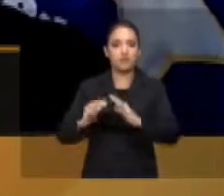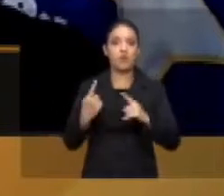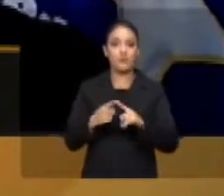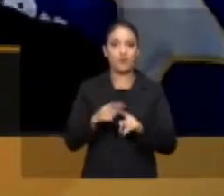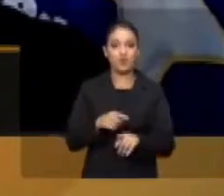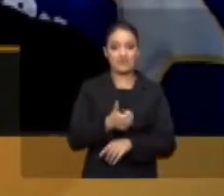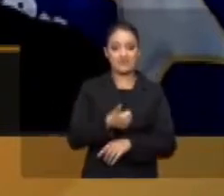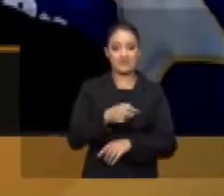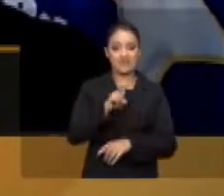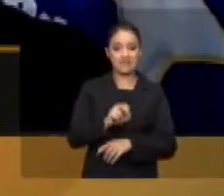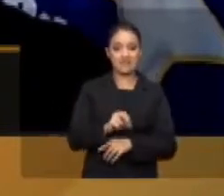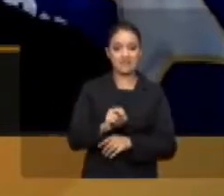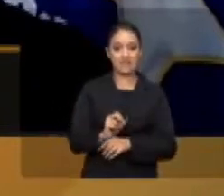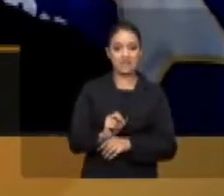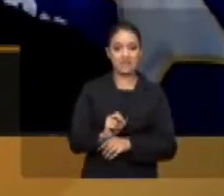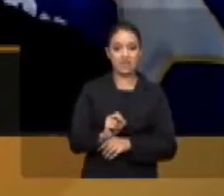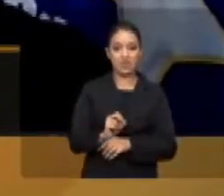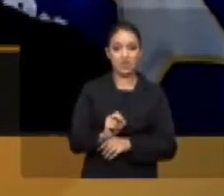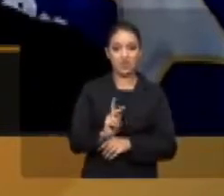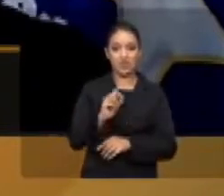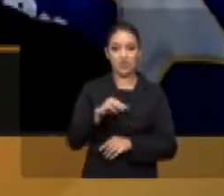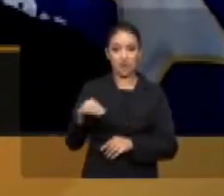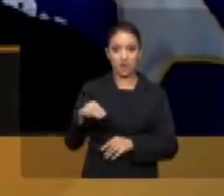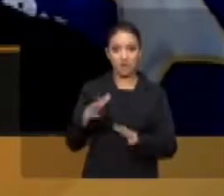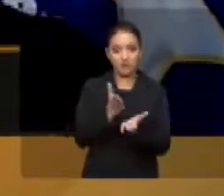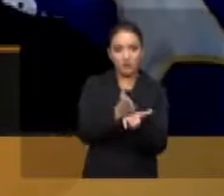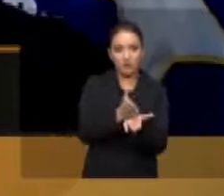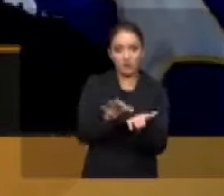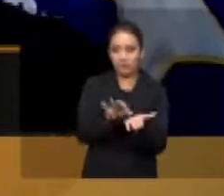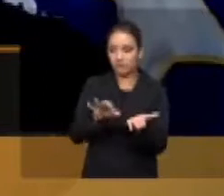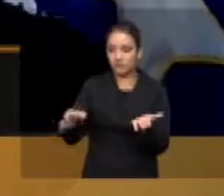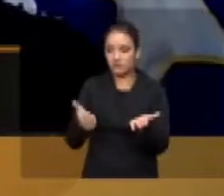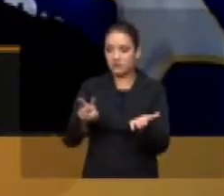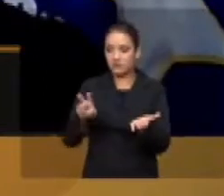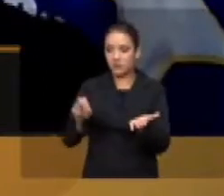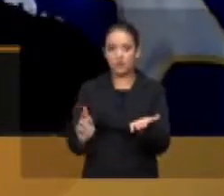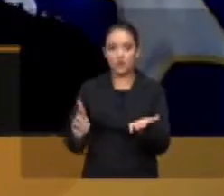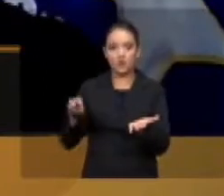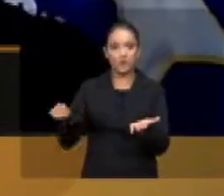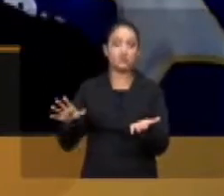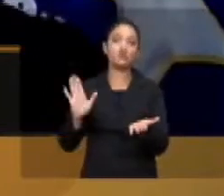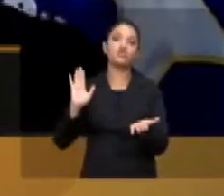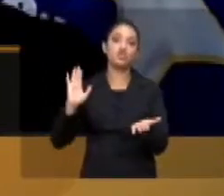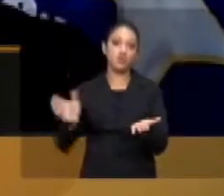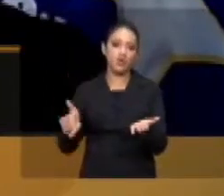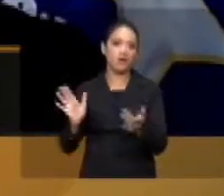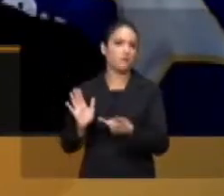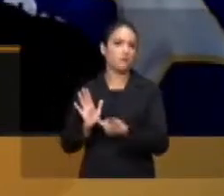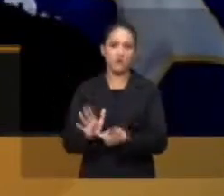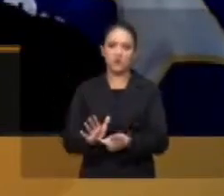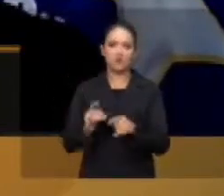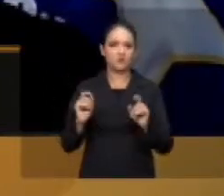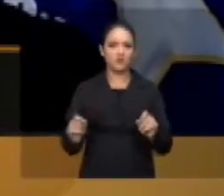de 150 quilômetros da fronteira, já revela, prima facie, a